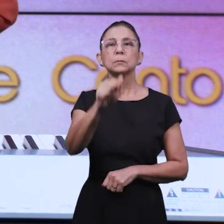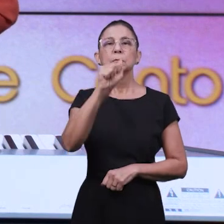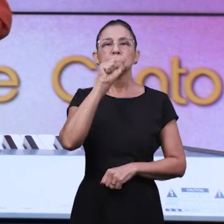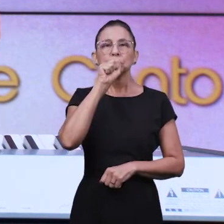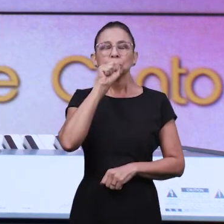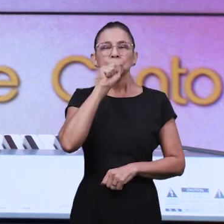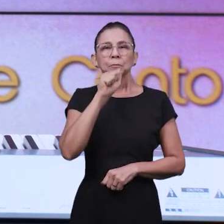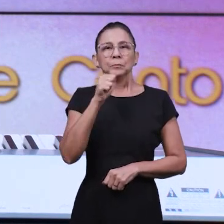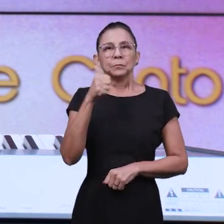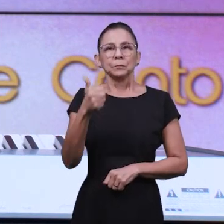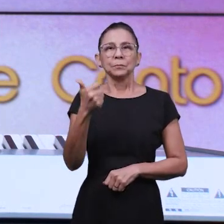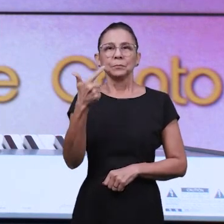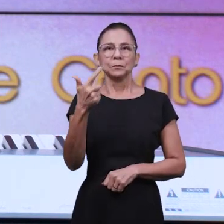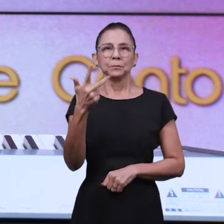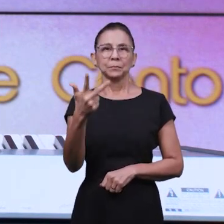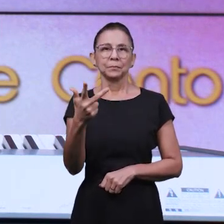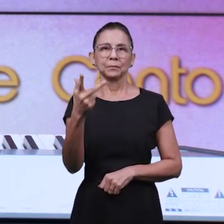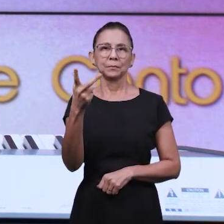inspirou.